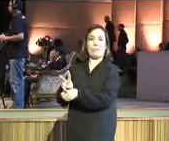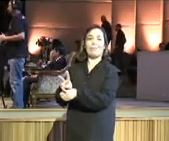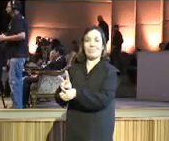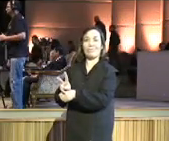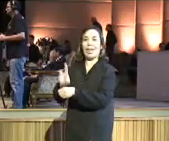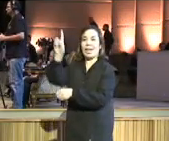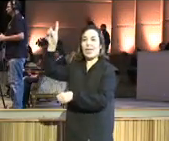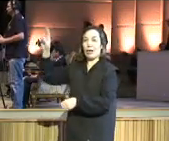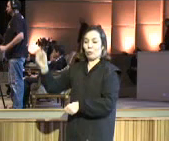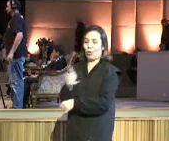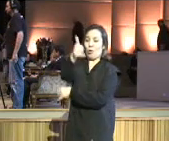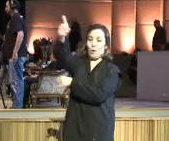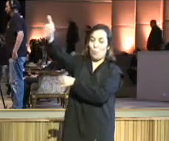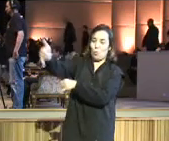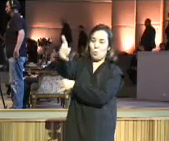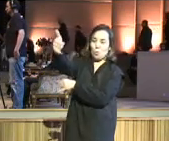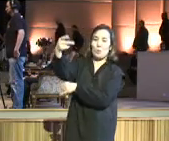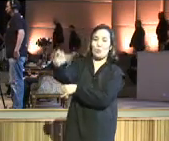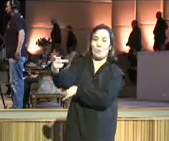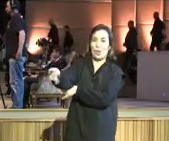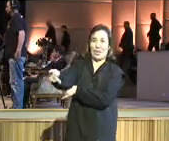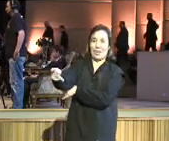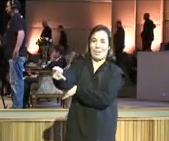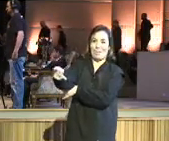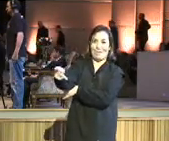ele que a unção seria tirada dele.